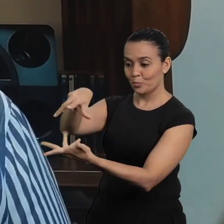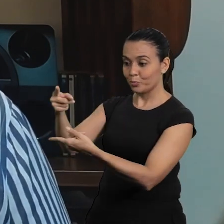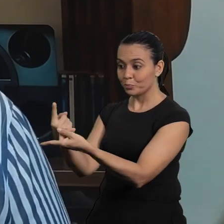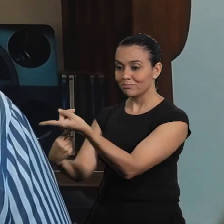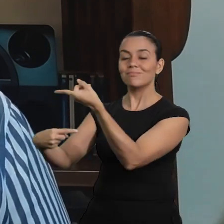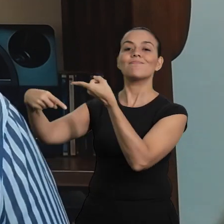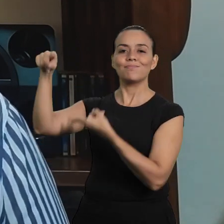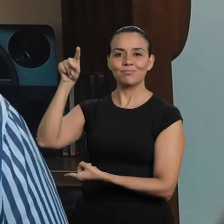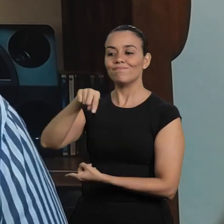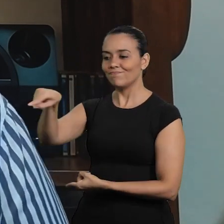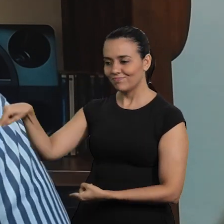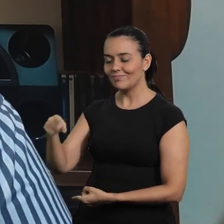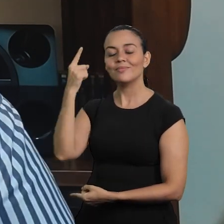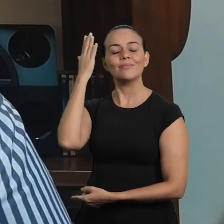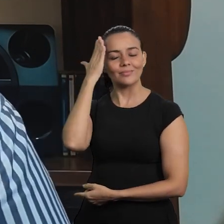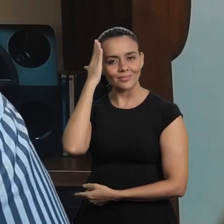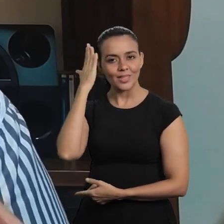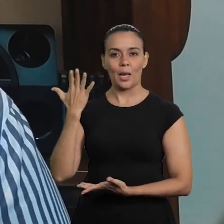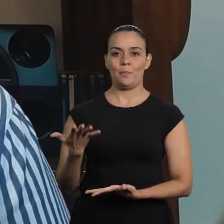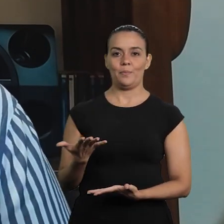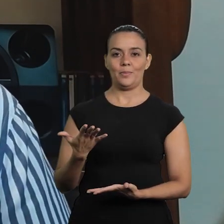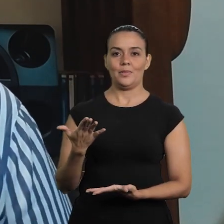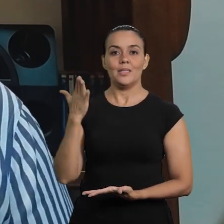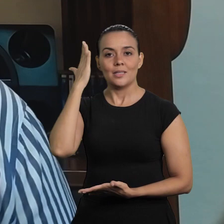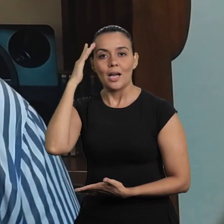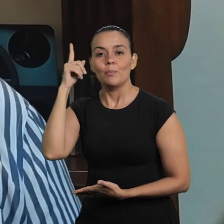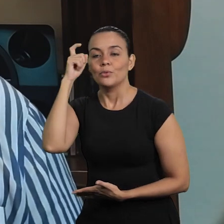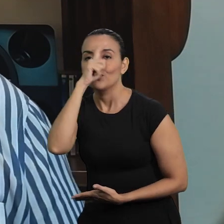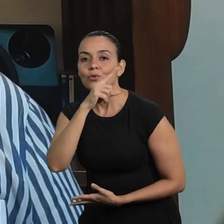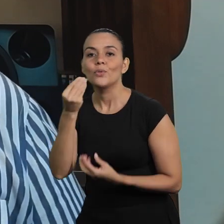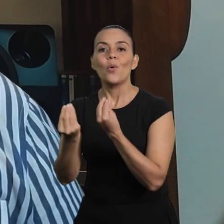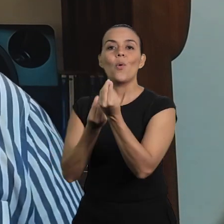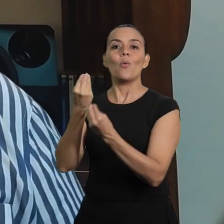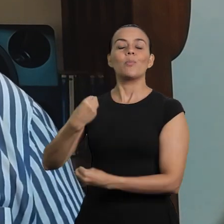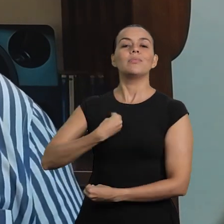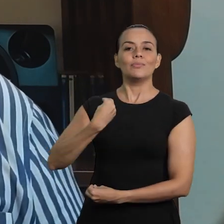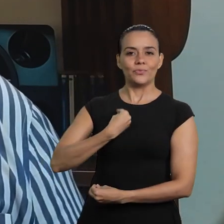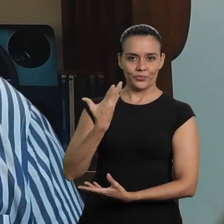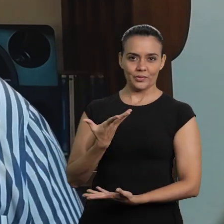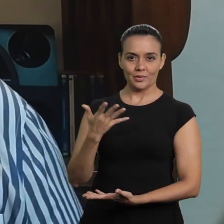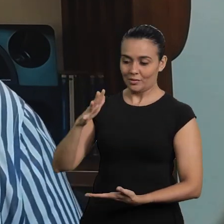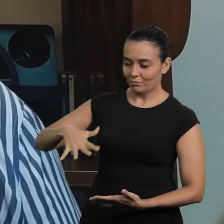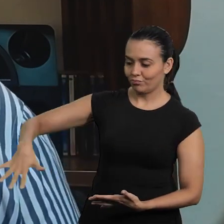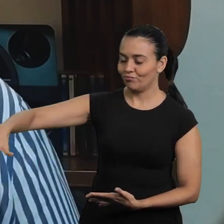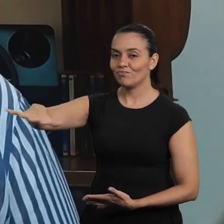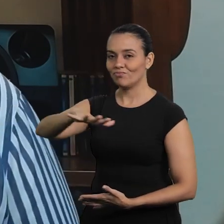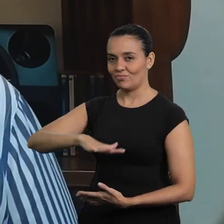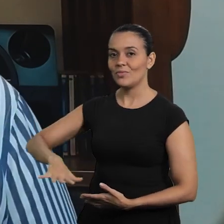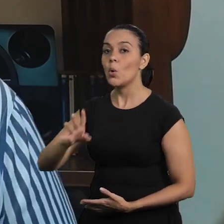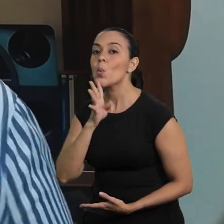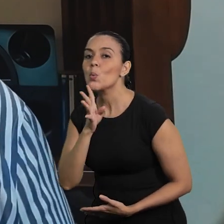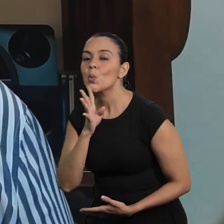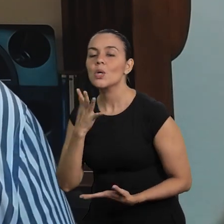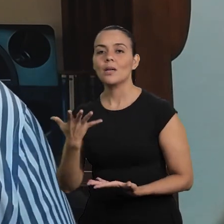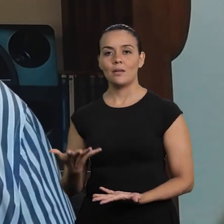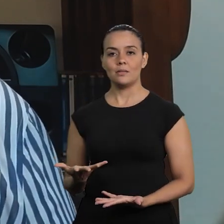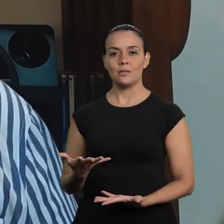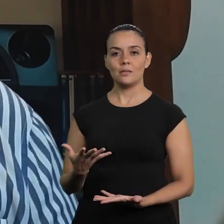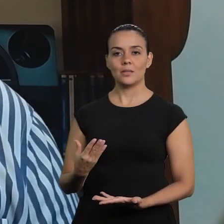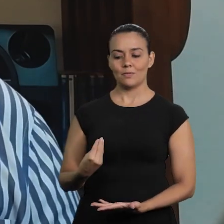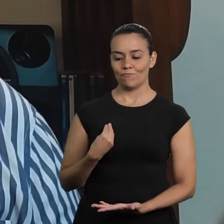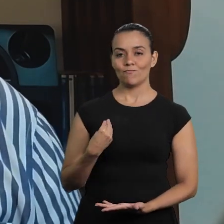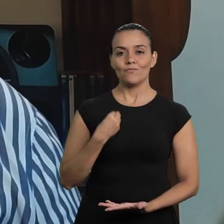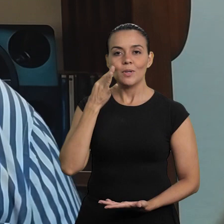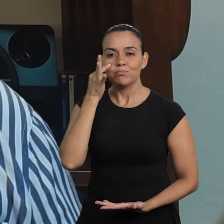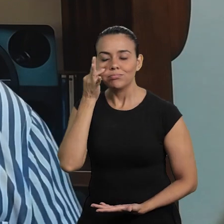nos seus espaços, nas suas comunidades, nos seus territórios. E quando estou falando de